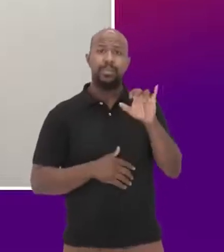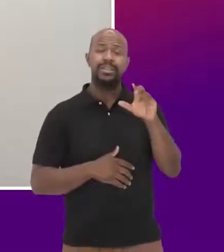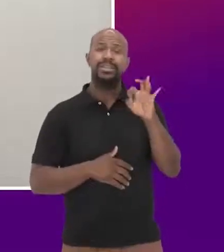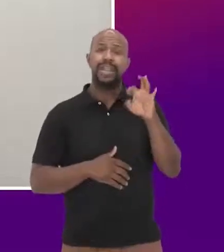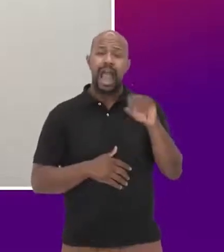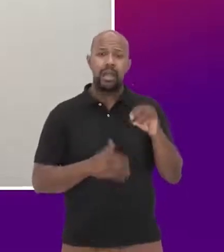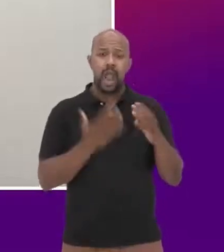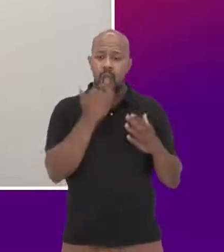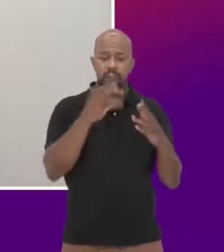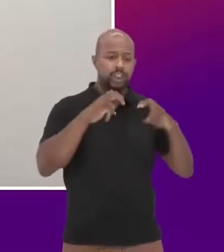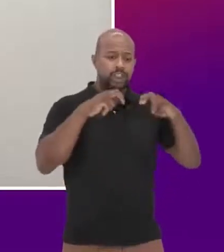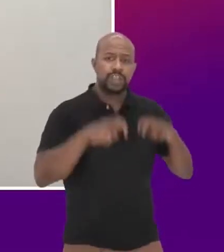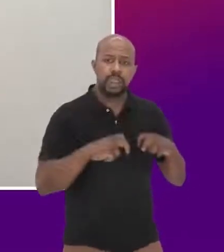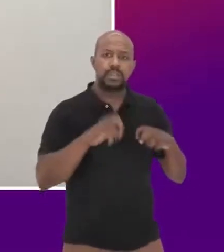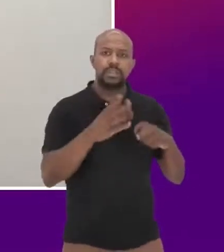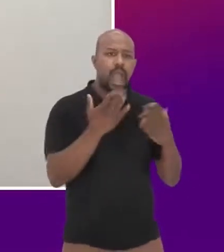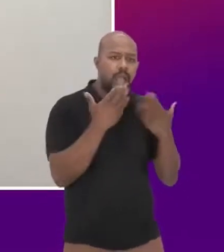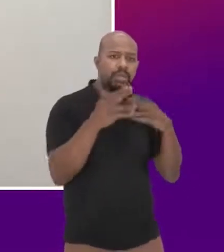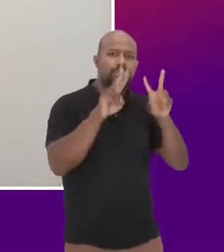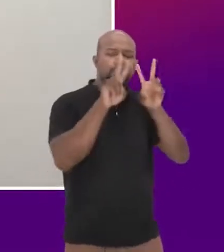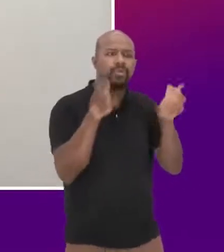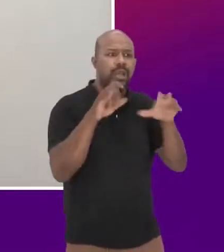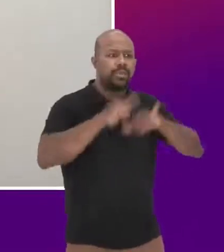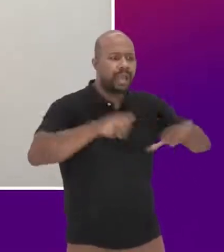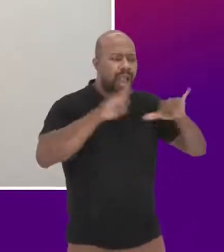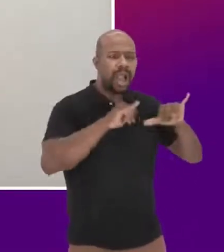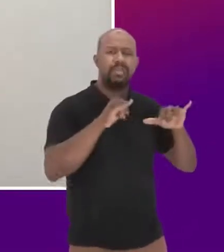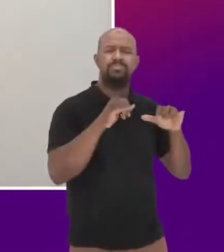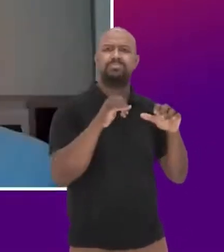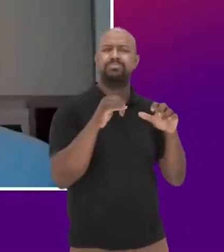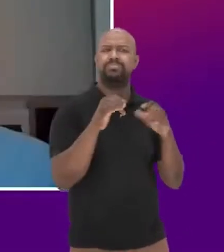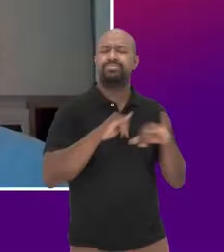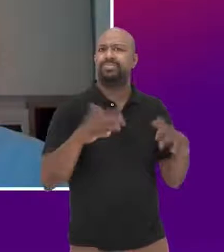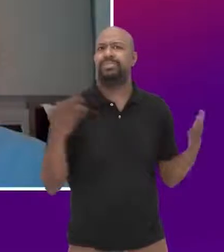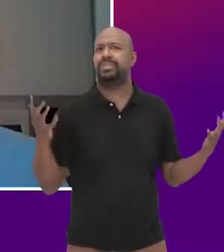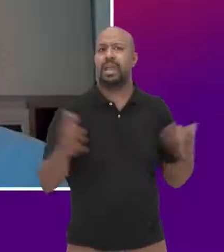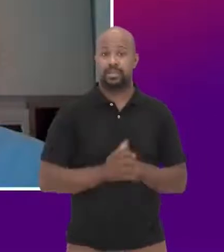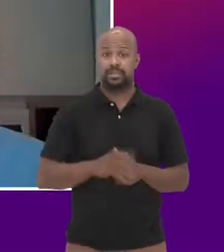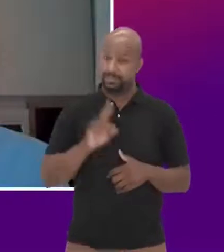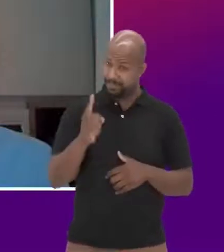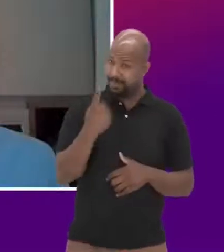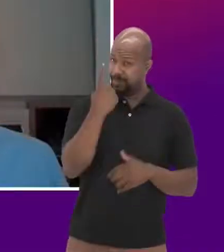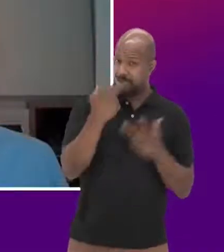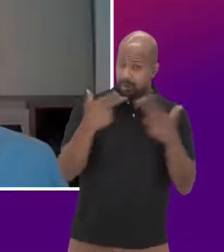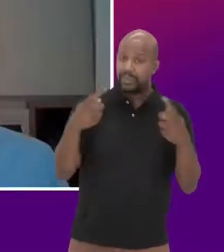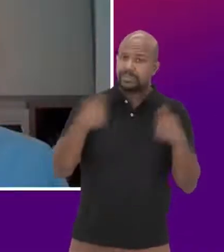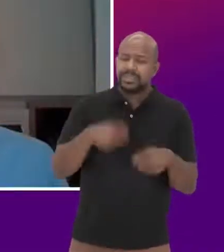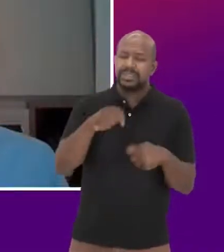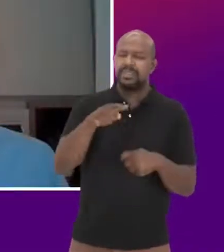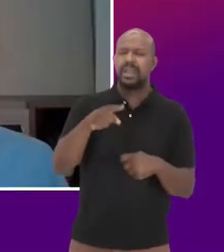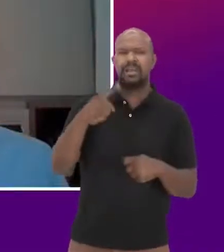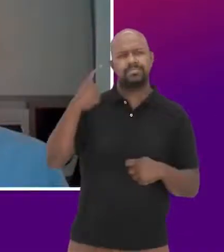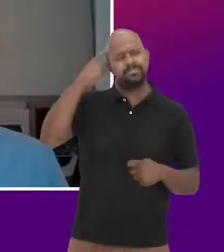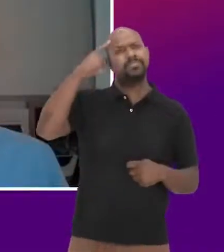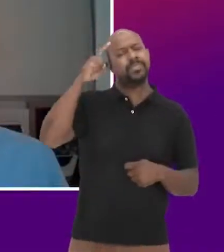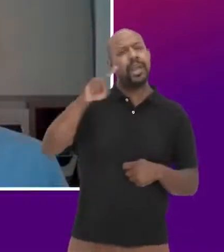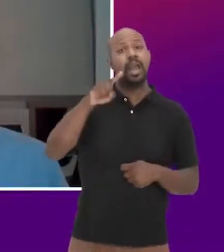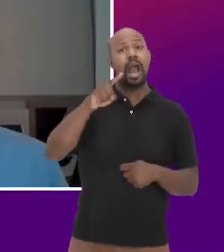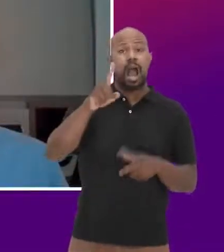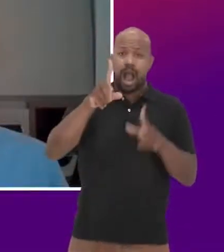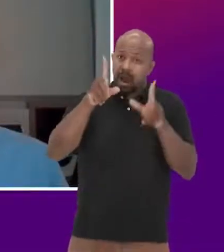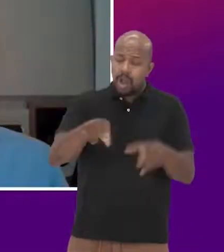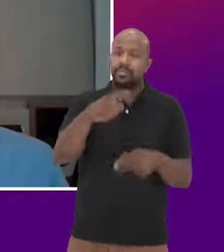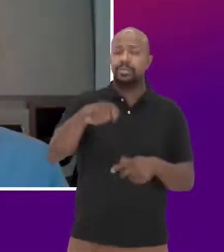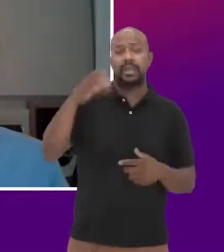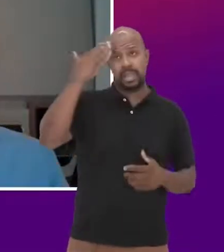para fazer assunto sobre publicidade. Primeira coisa que você tem que neutralizar é isso, assim como você